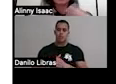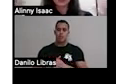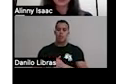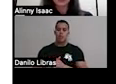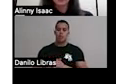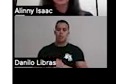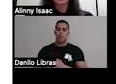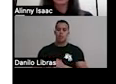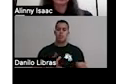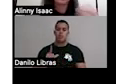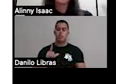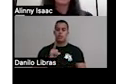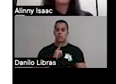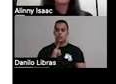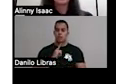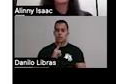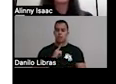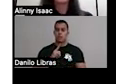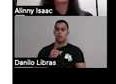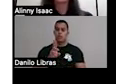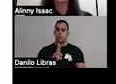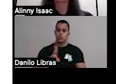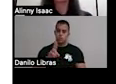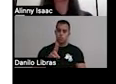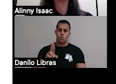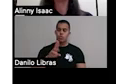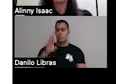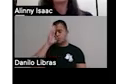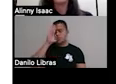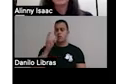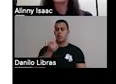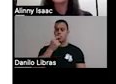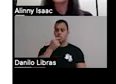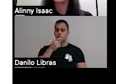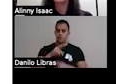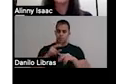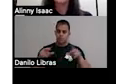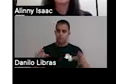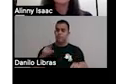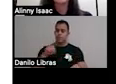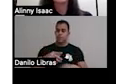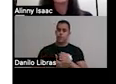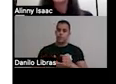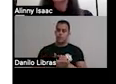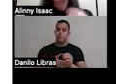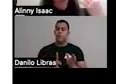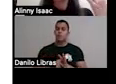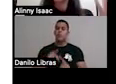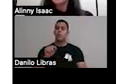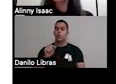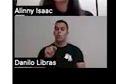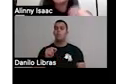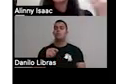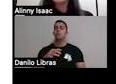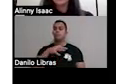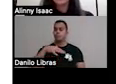ela utiliza como tratamento principalmente medicamentos que vão estar baseados nessa teoria das monoaminas,